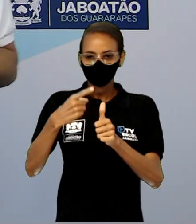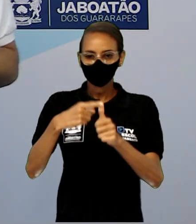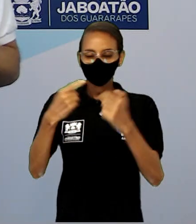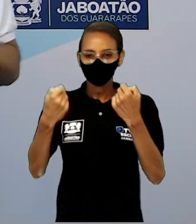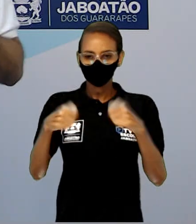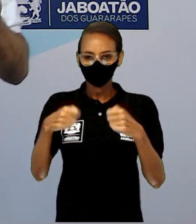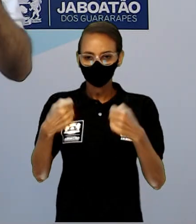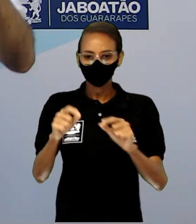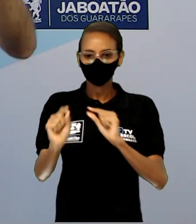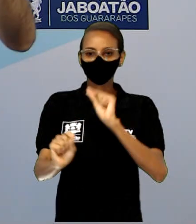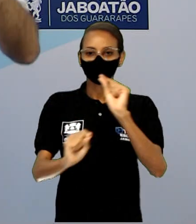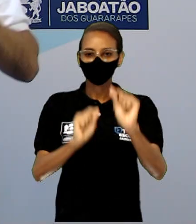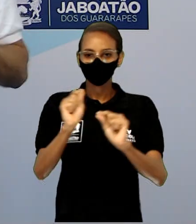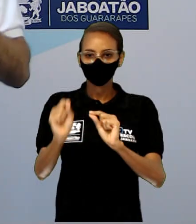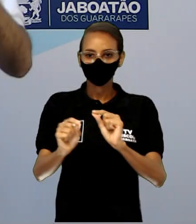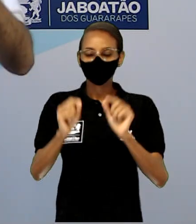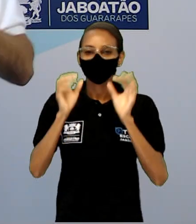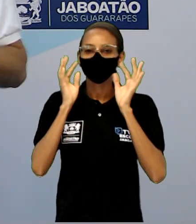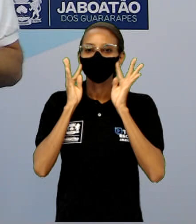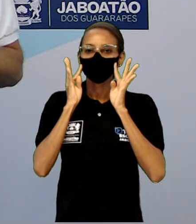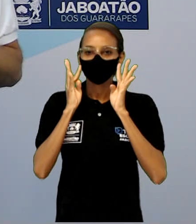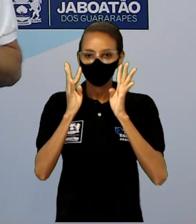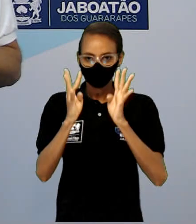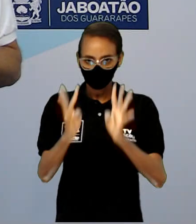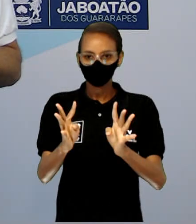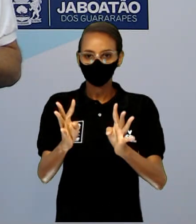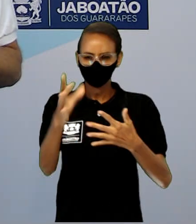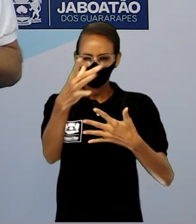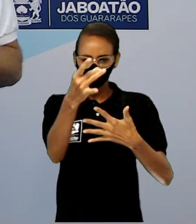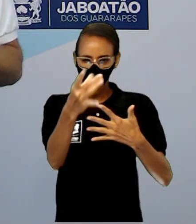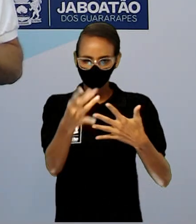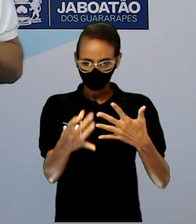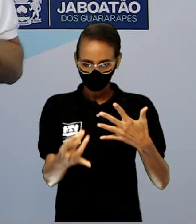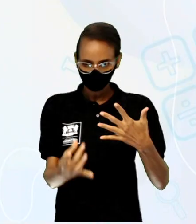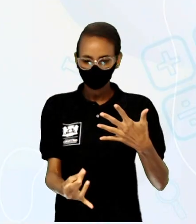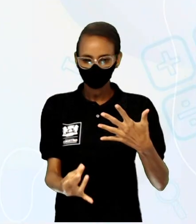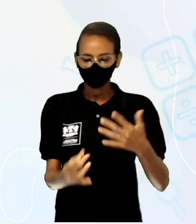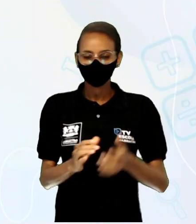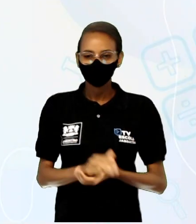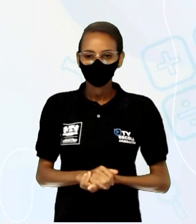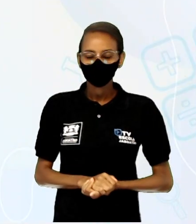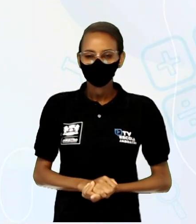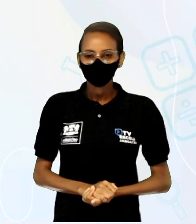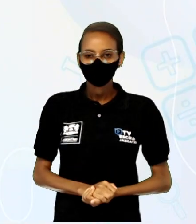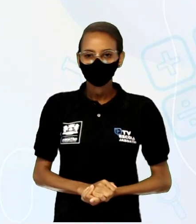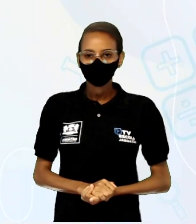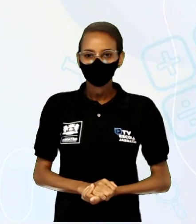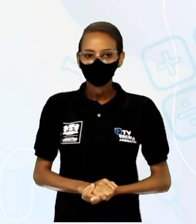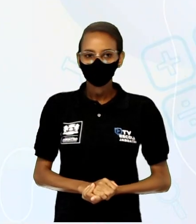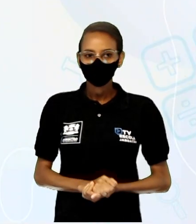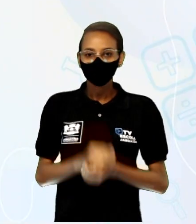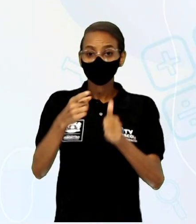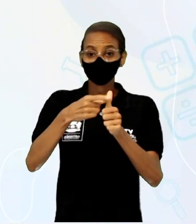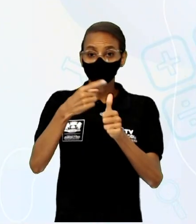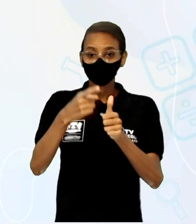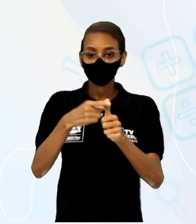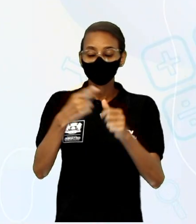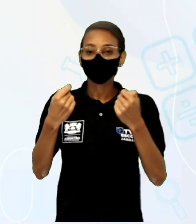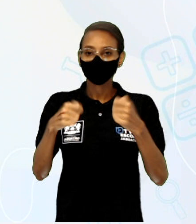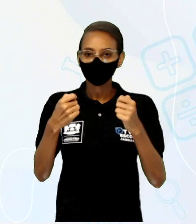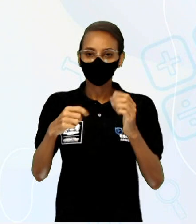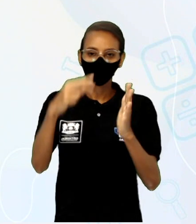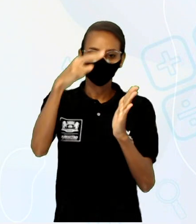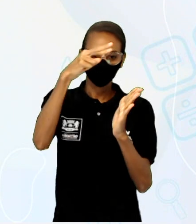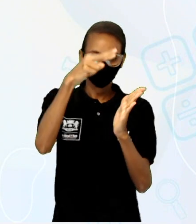necessário prestar atenção no que eu vou estar falando aqui, tá? Primeiro, a gente precisa ler, não é, com